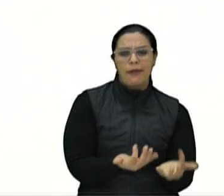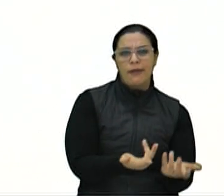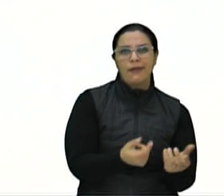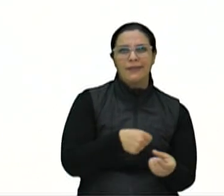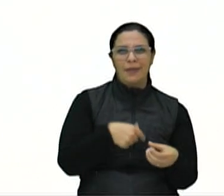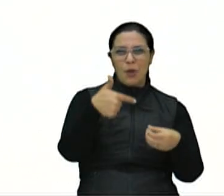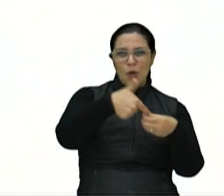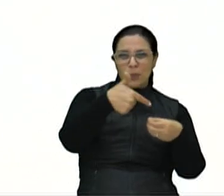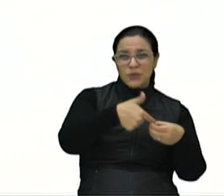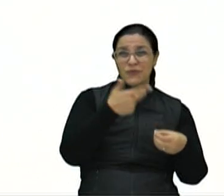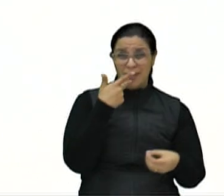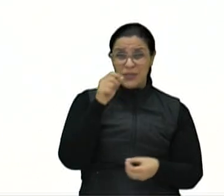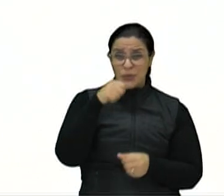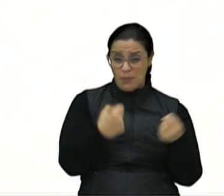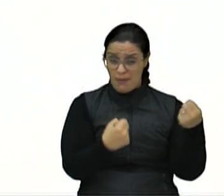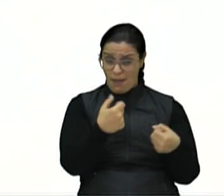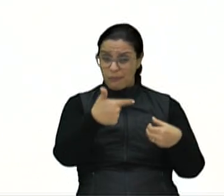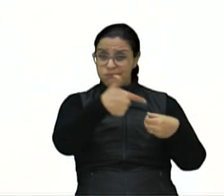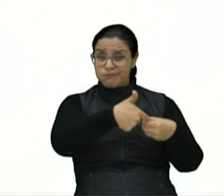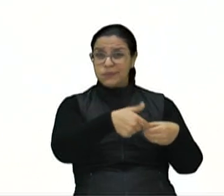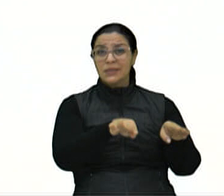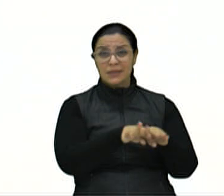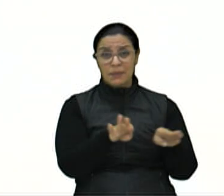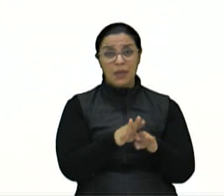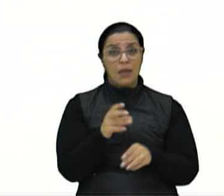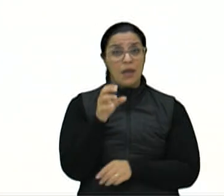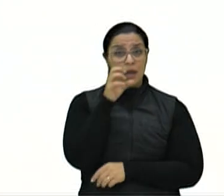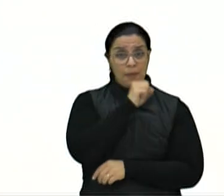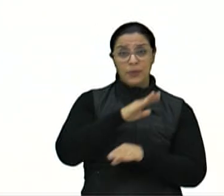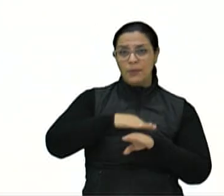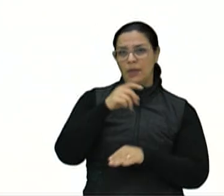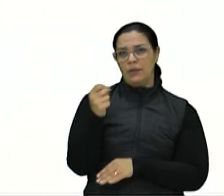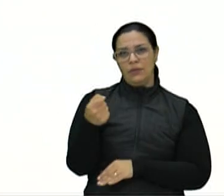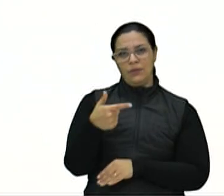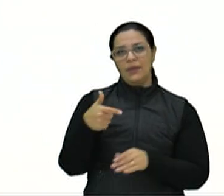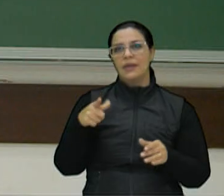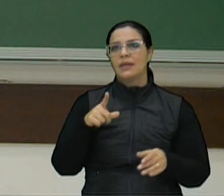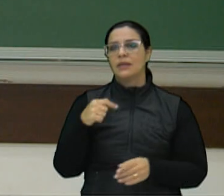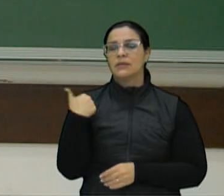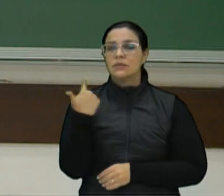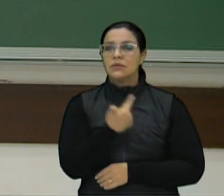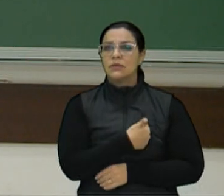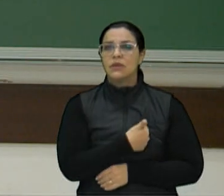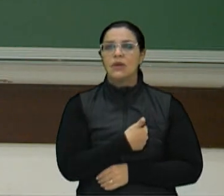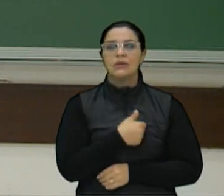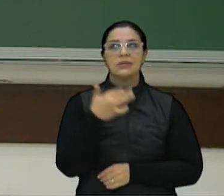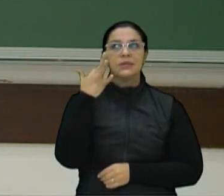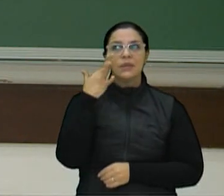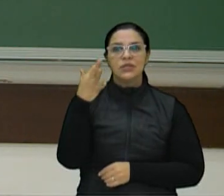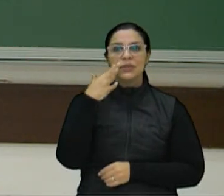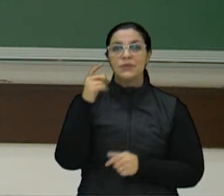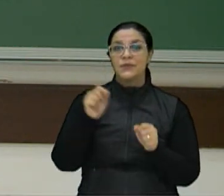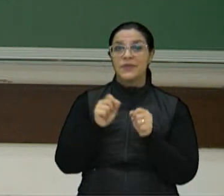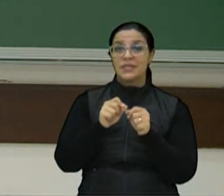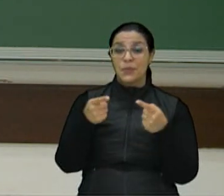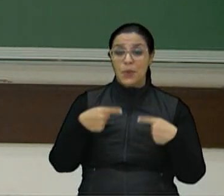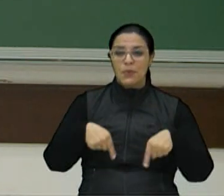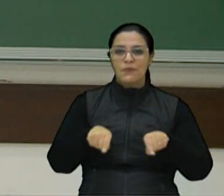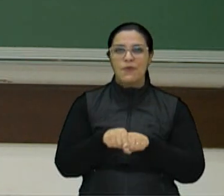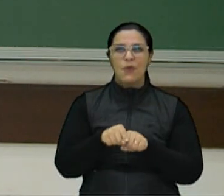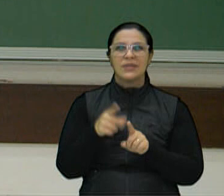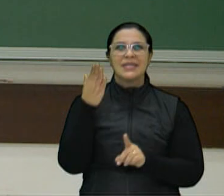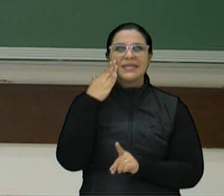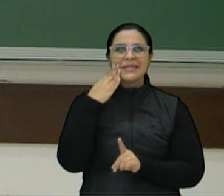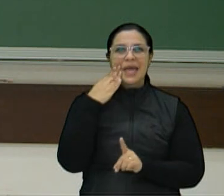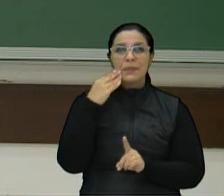eu falei para você de abastecer o carro? É feita numa velocidade muito maior do que é possível fazer a fotossíntese. Este